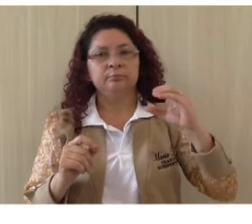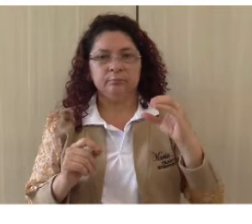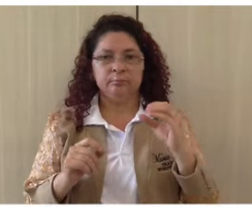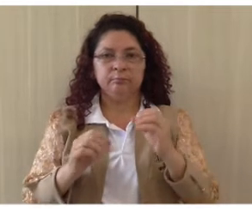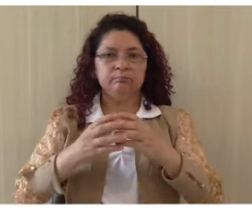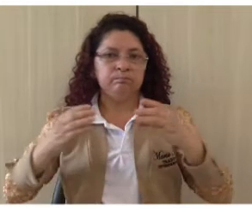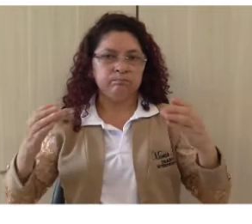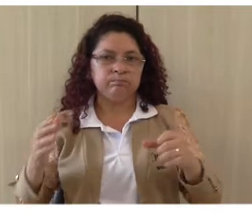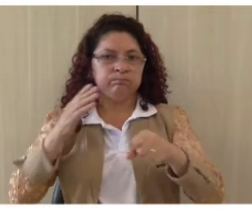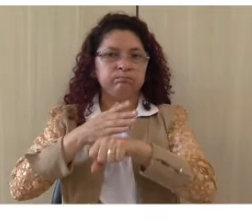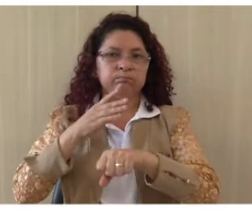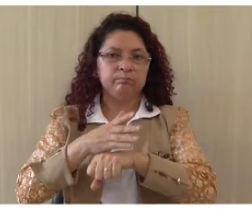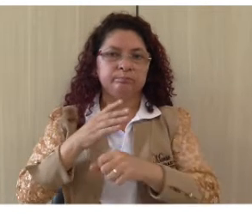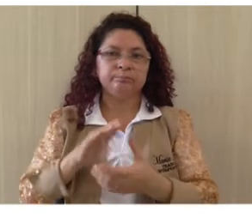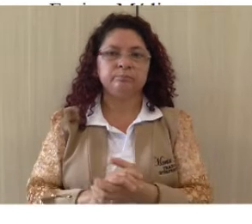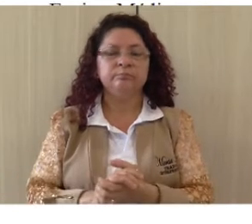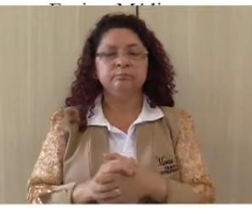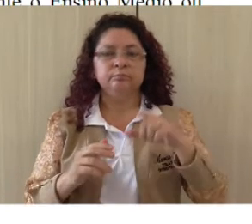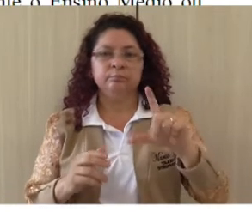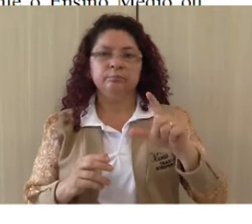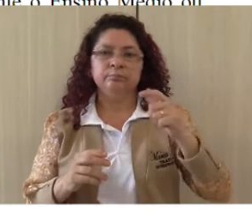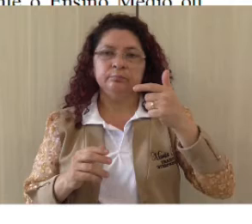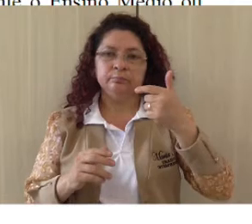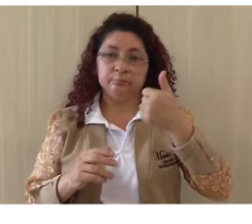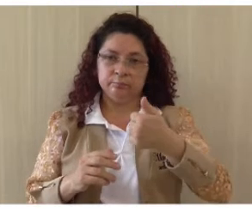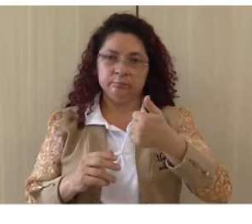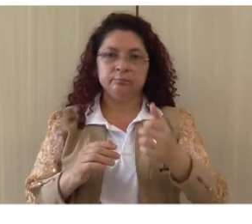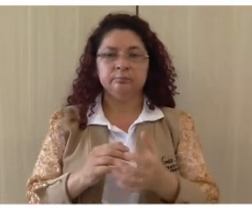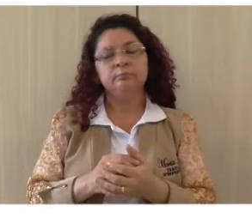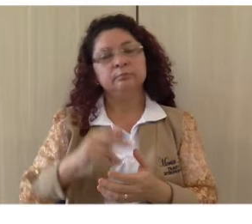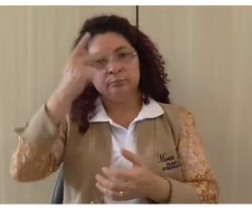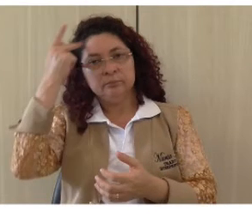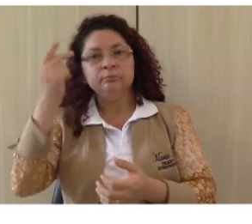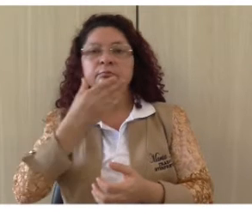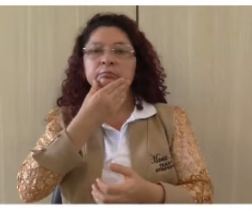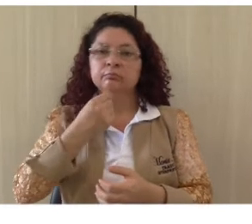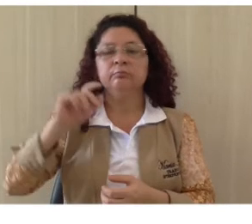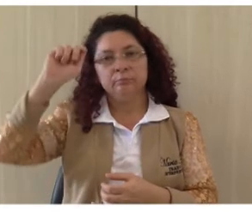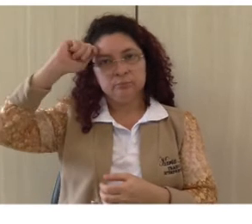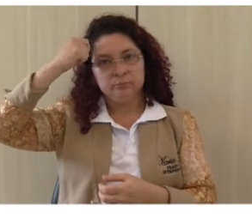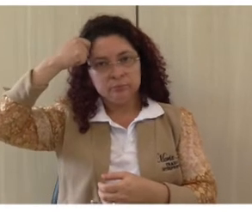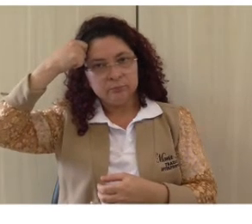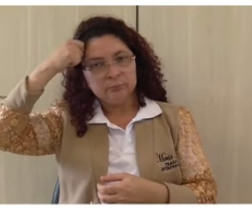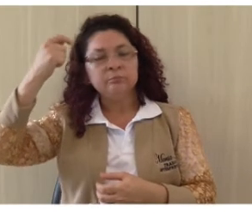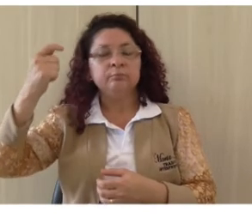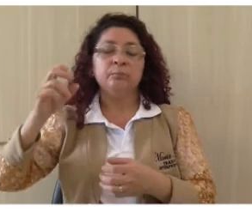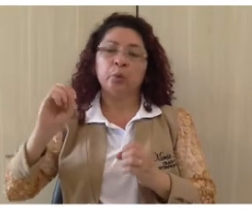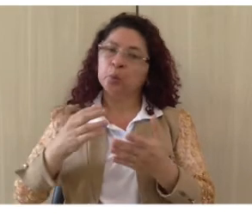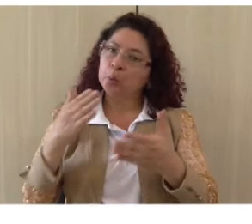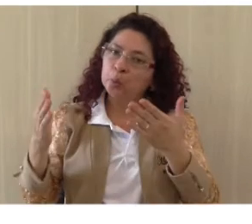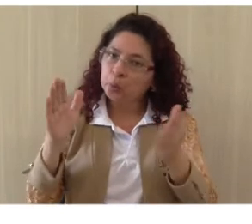ampla concorrência, L1, candidatos ou candidatas autodeclarados pretos, pardos